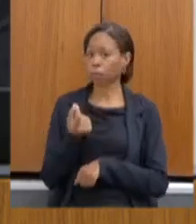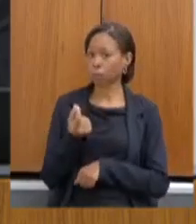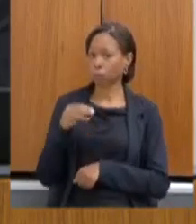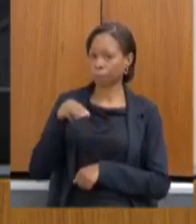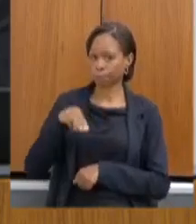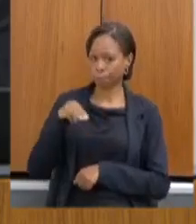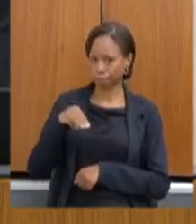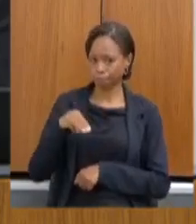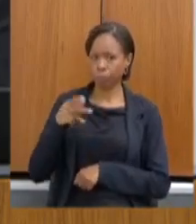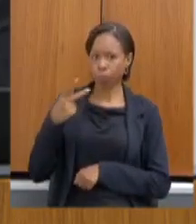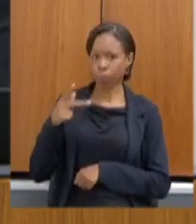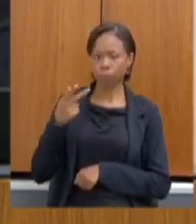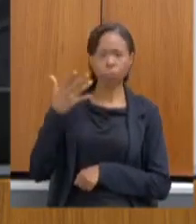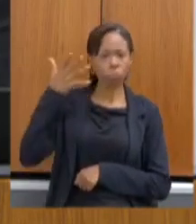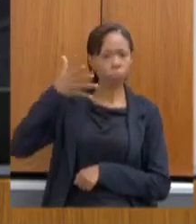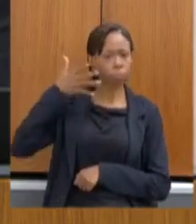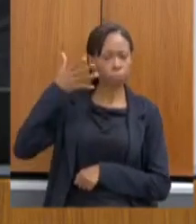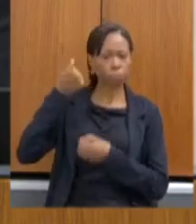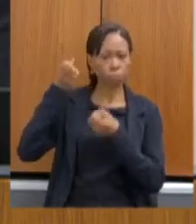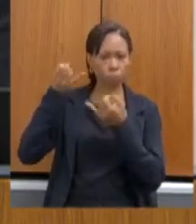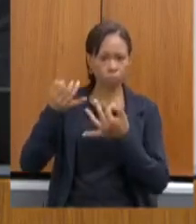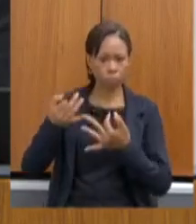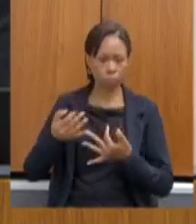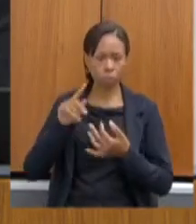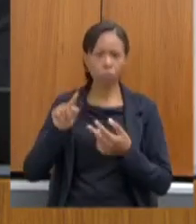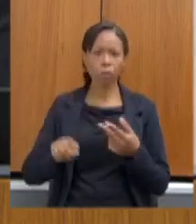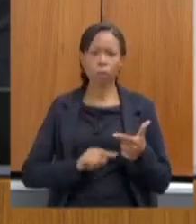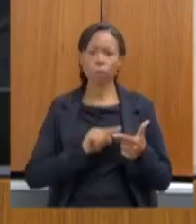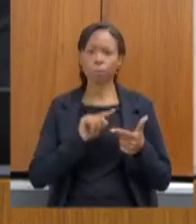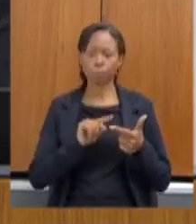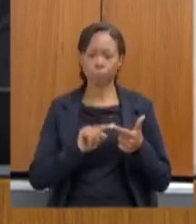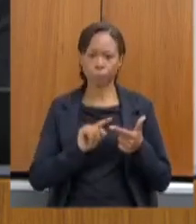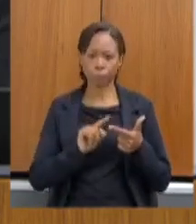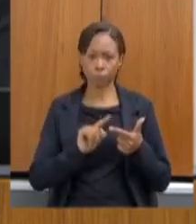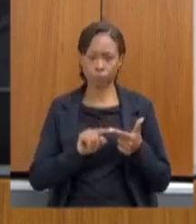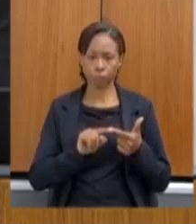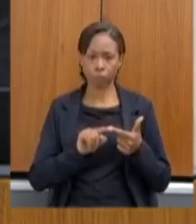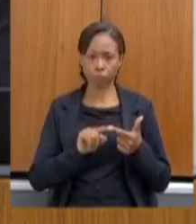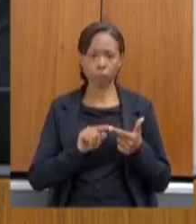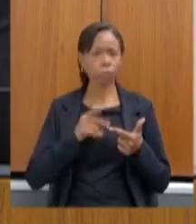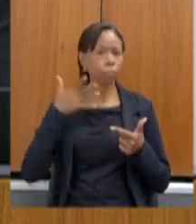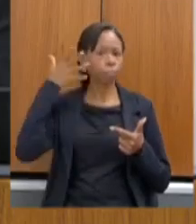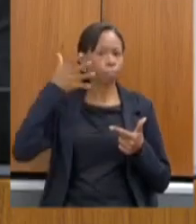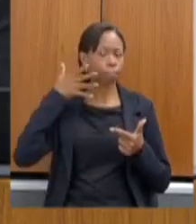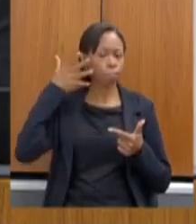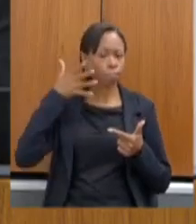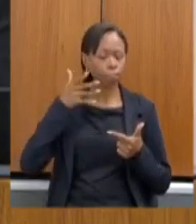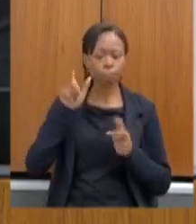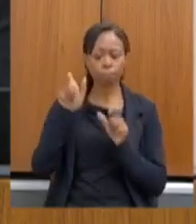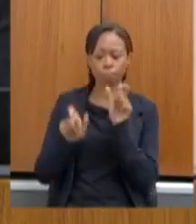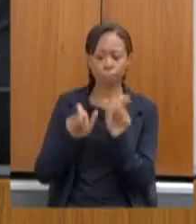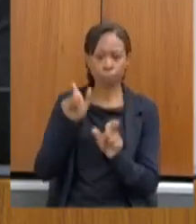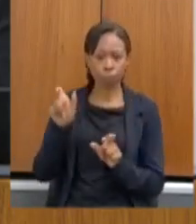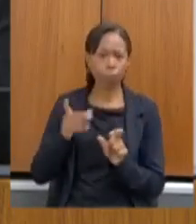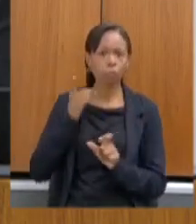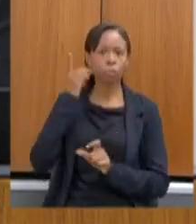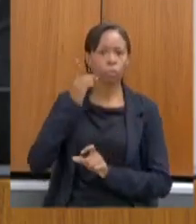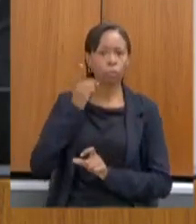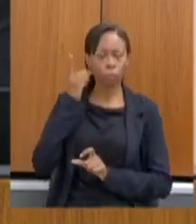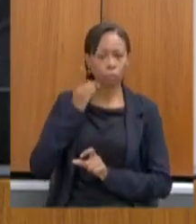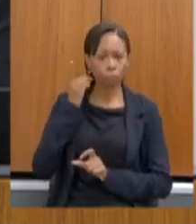para sua exposição dois na sequência será concedida a palavra as deputadas e aos deputados